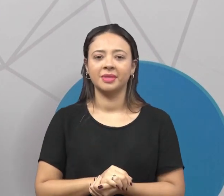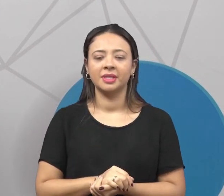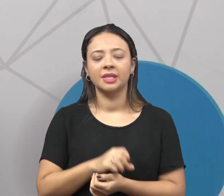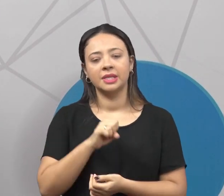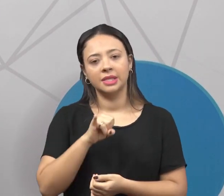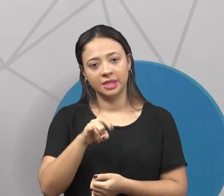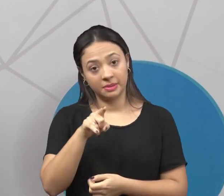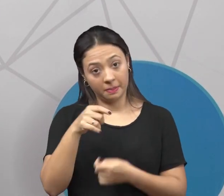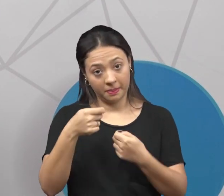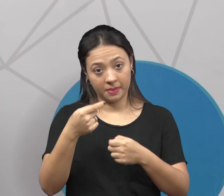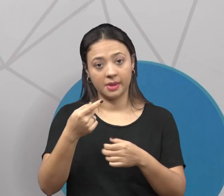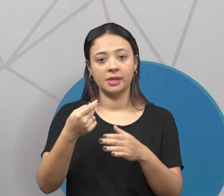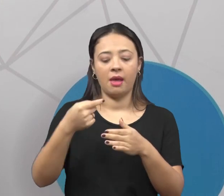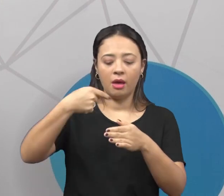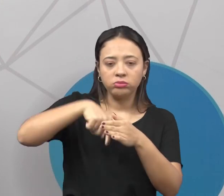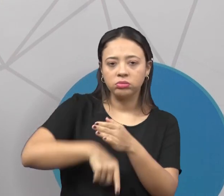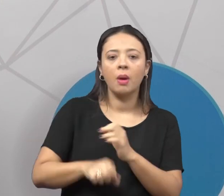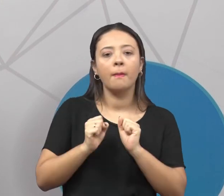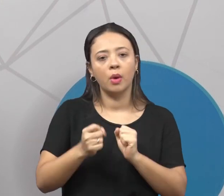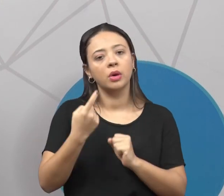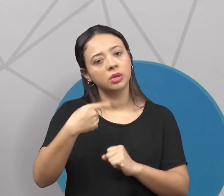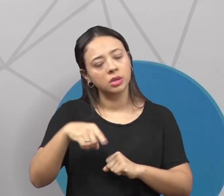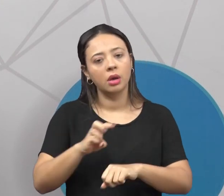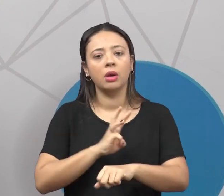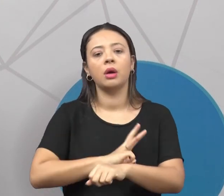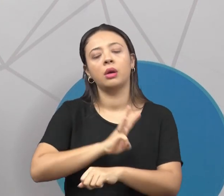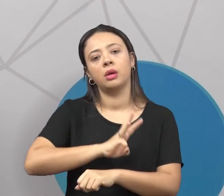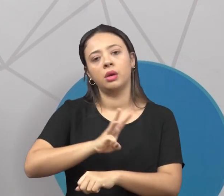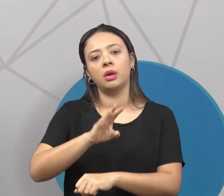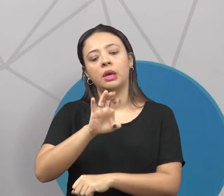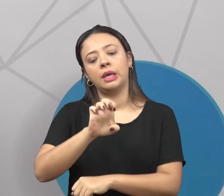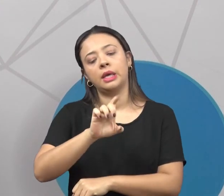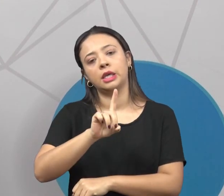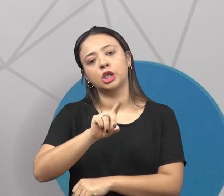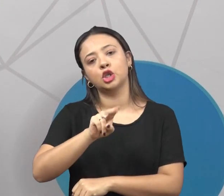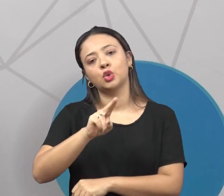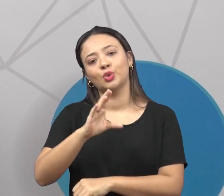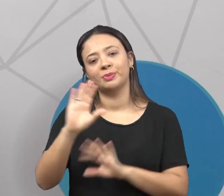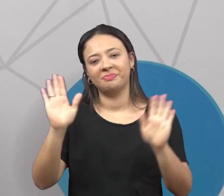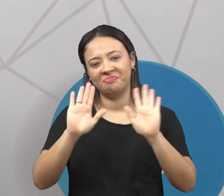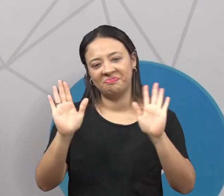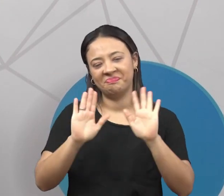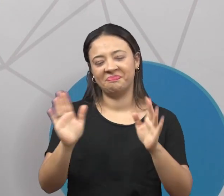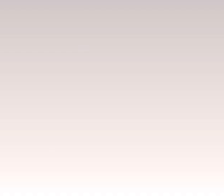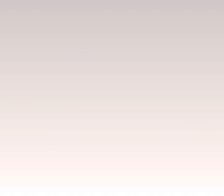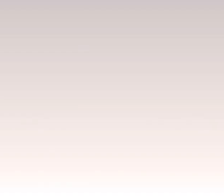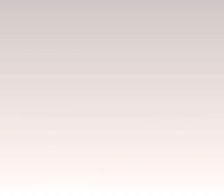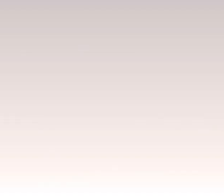aprofundamento nessa aula, você pode também acessar a plataforma Eduque, ok? Obrigado.